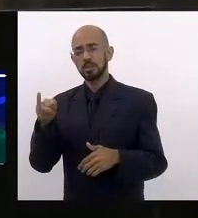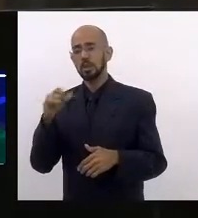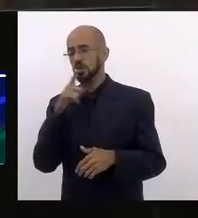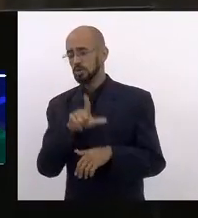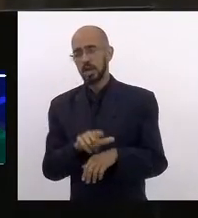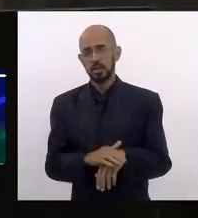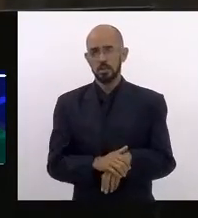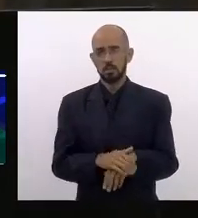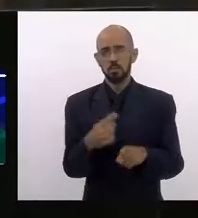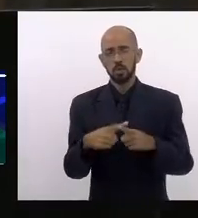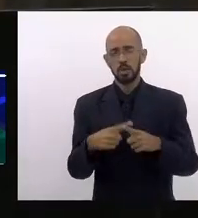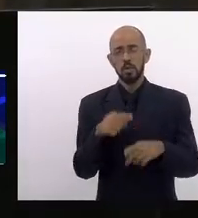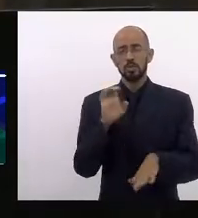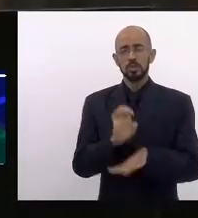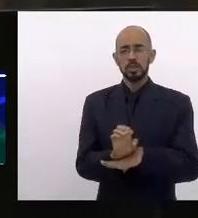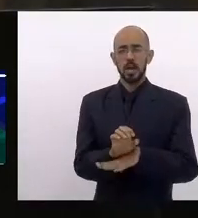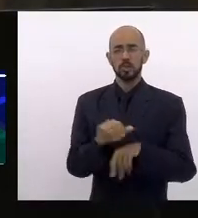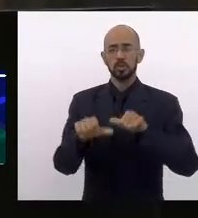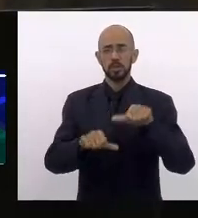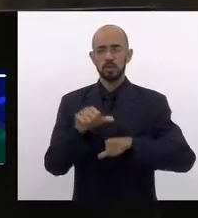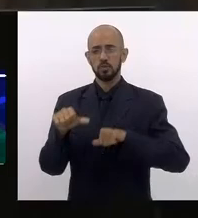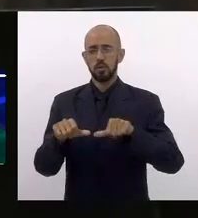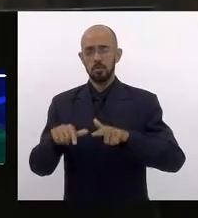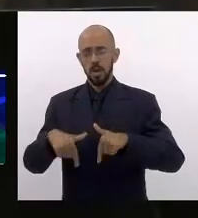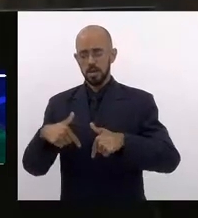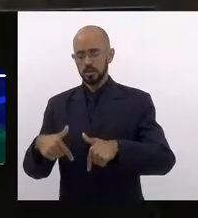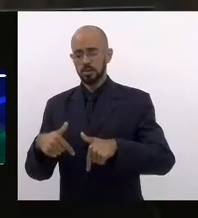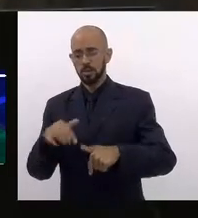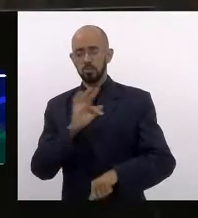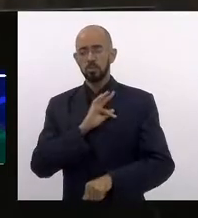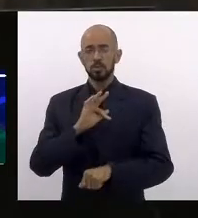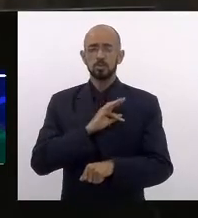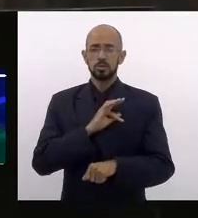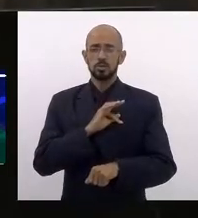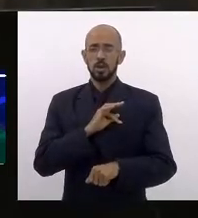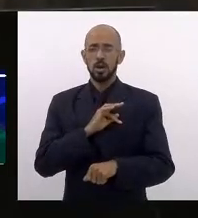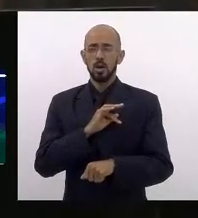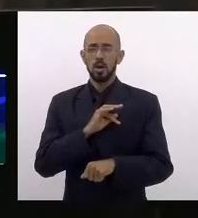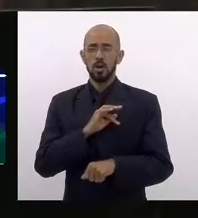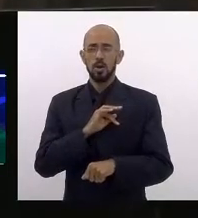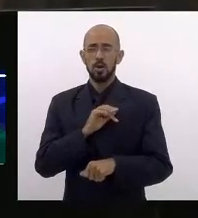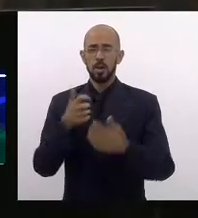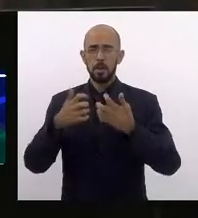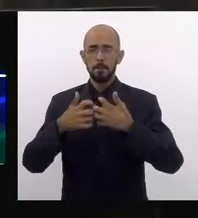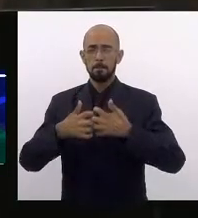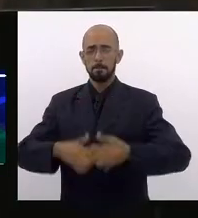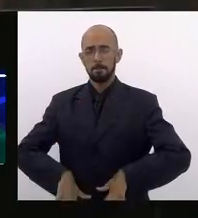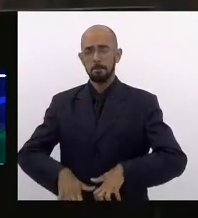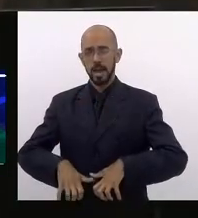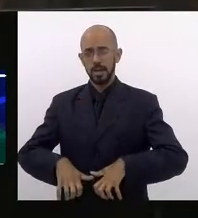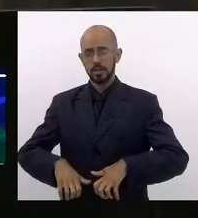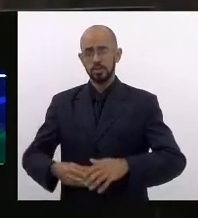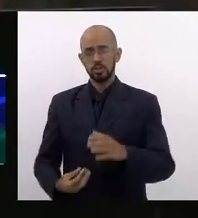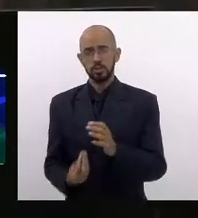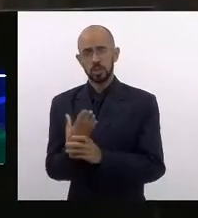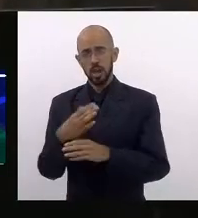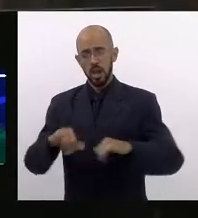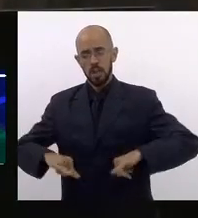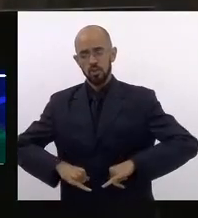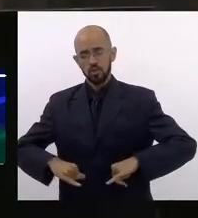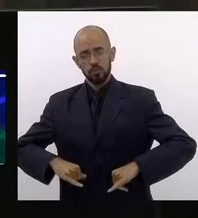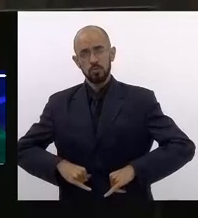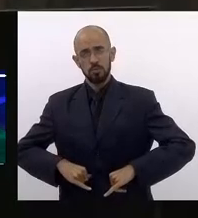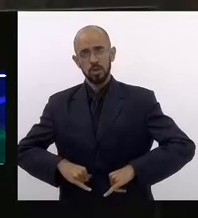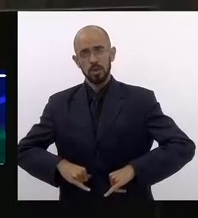Estado transforma a ação policial em máquinas de produzir dor, morte